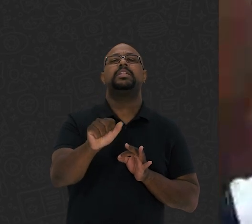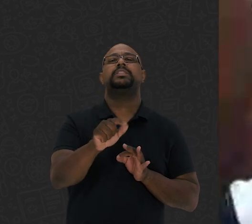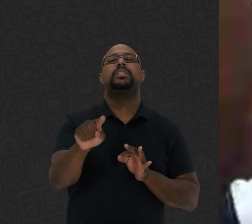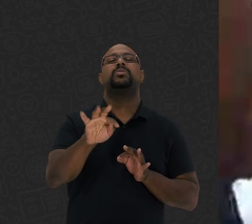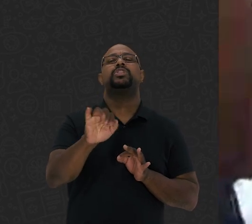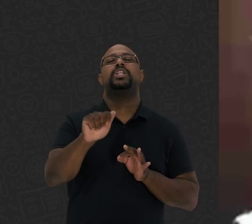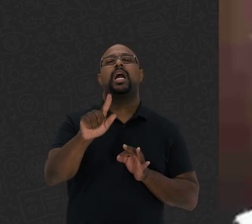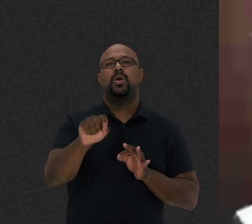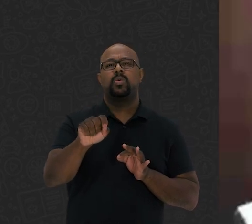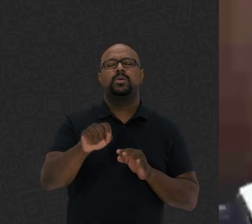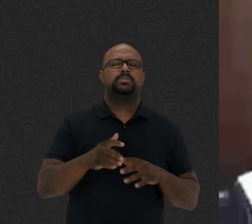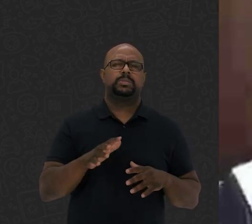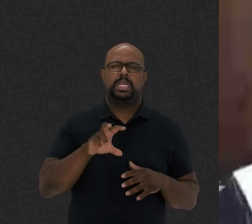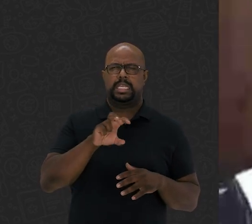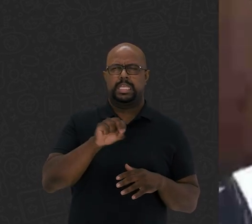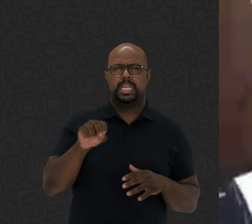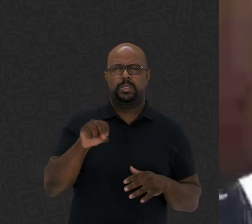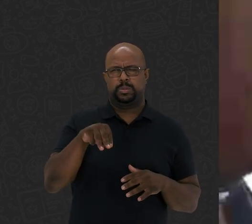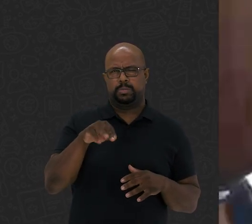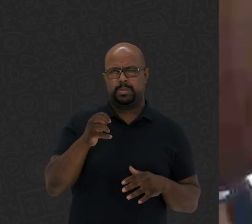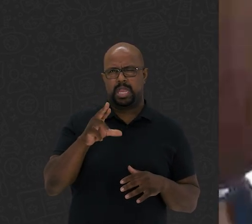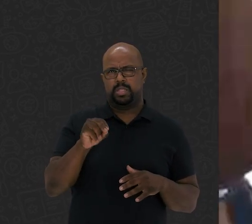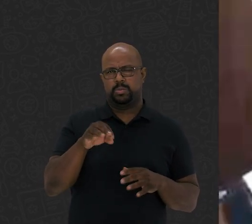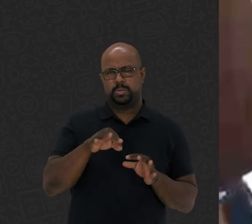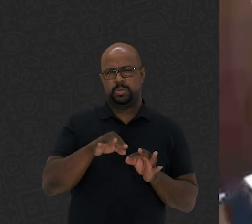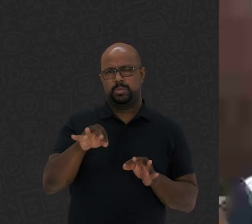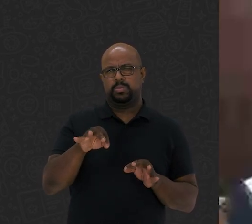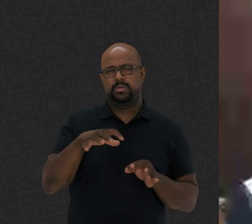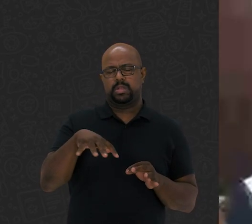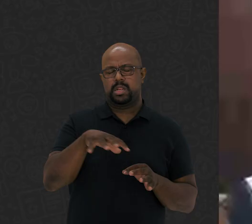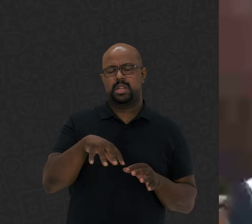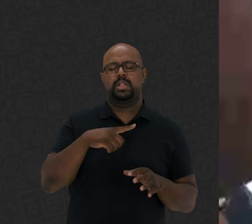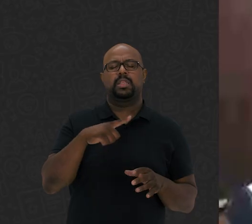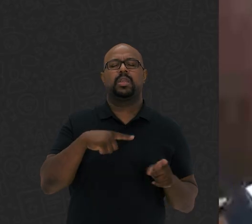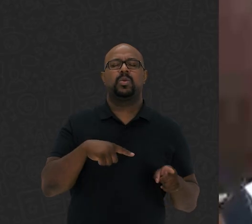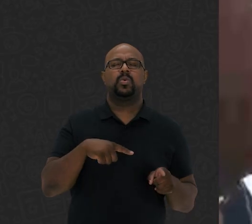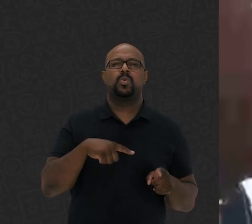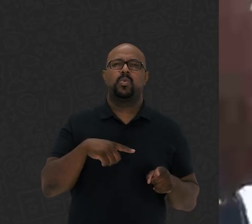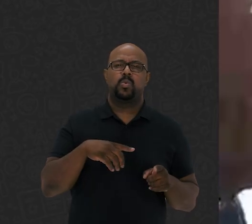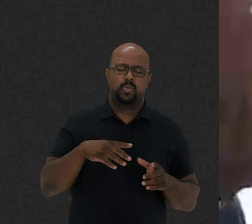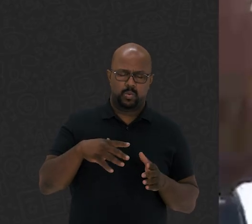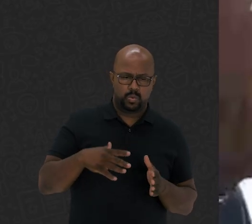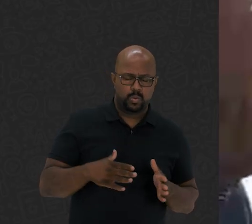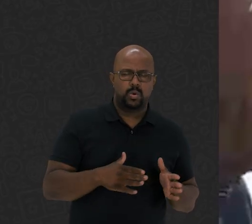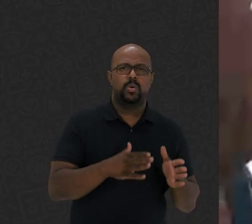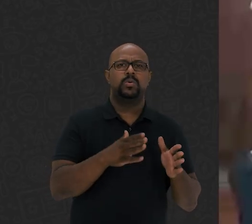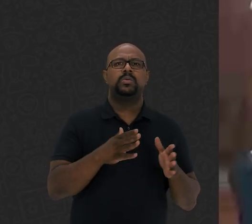a Santiago. E a uns 500 metros do trevo, ali tem um corte,